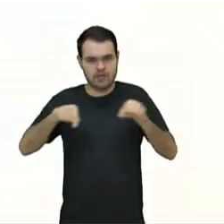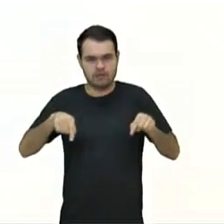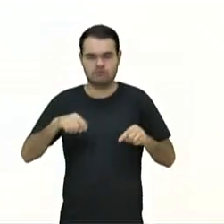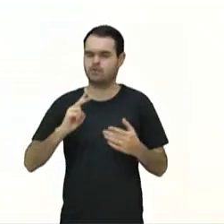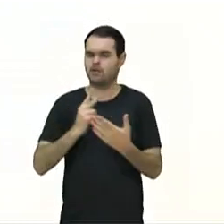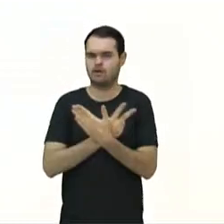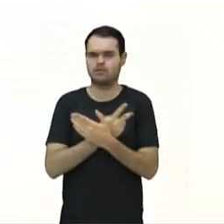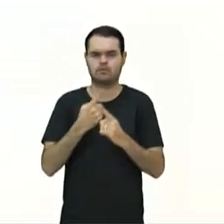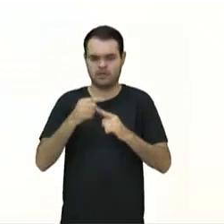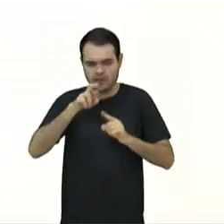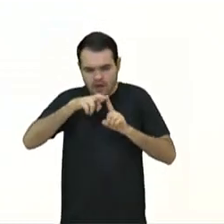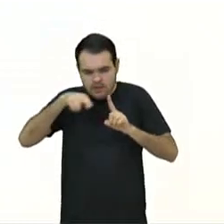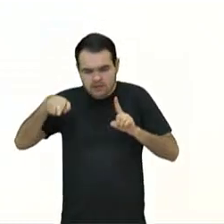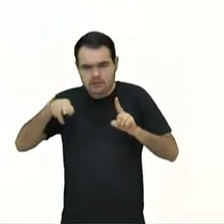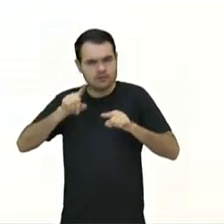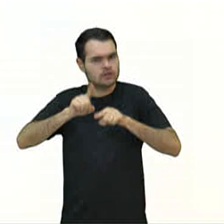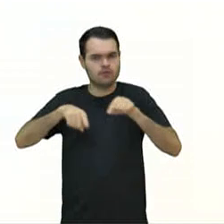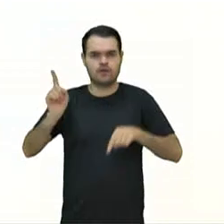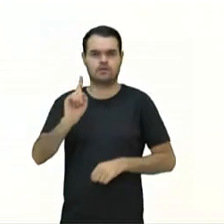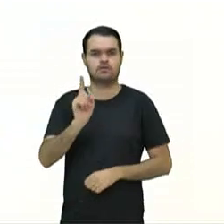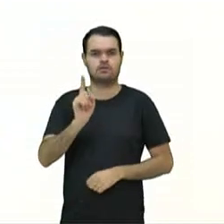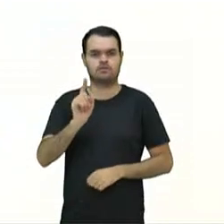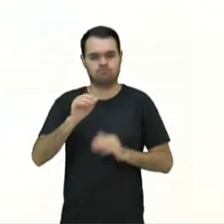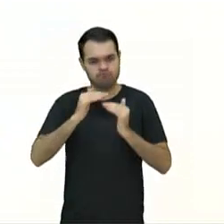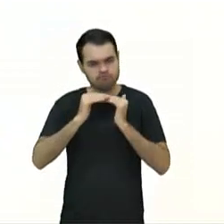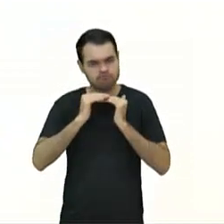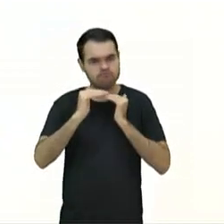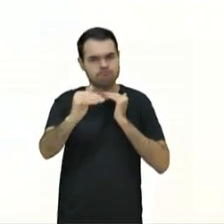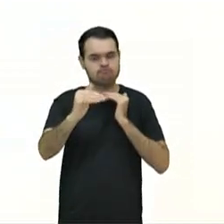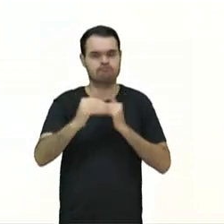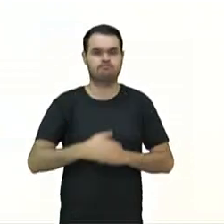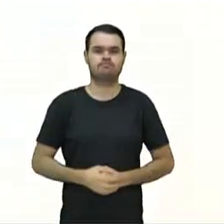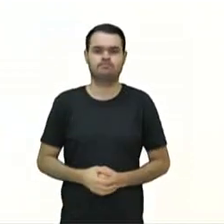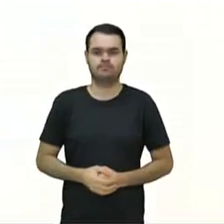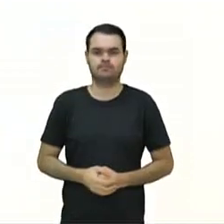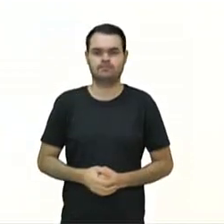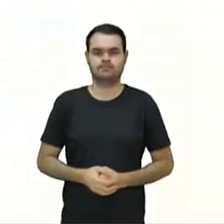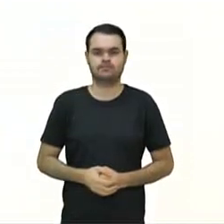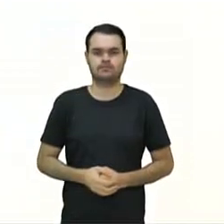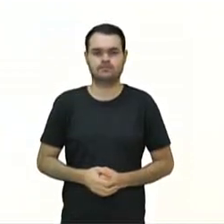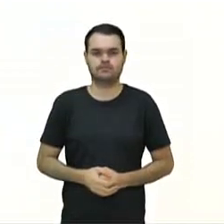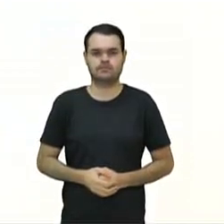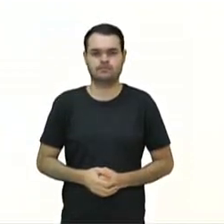não varia a resistência, né? Pelo contrário, ela se mantém constante.